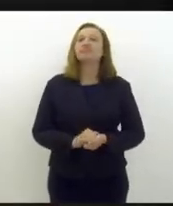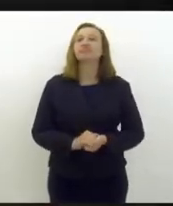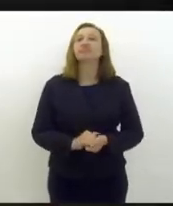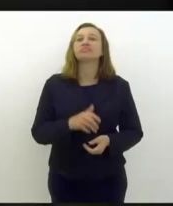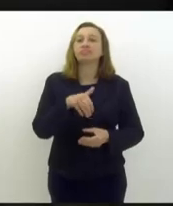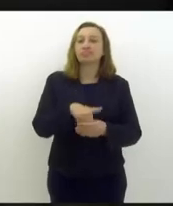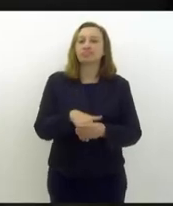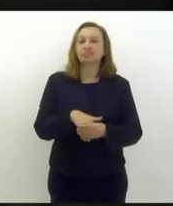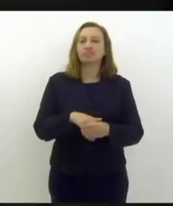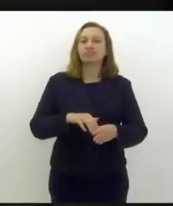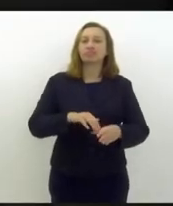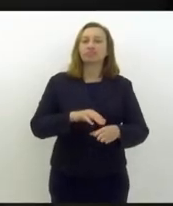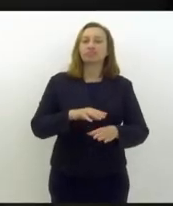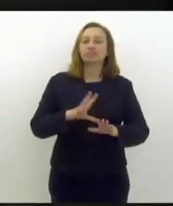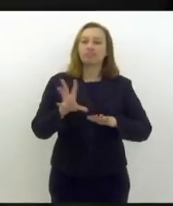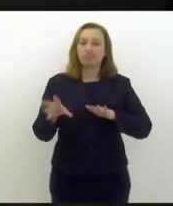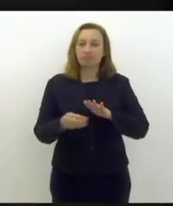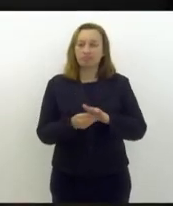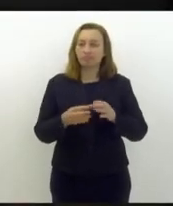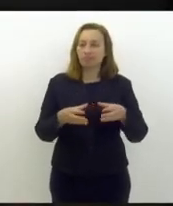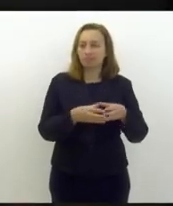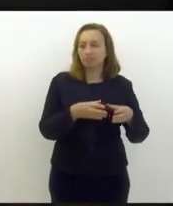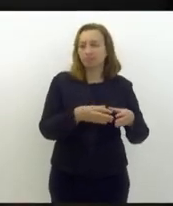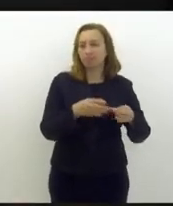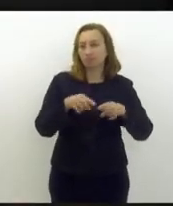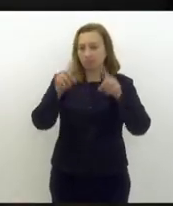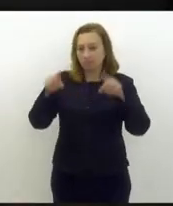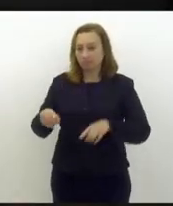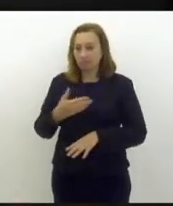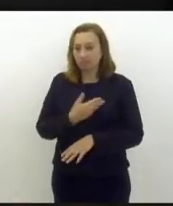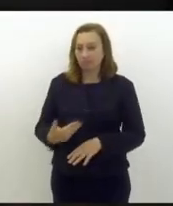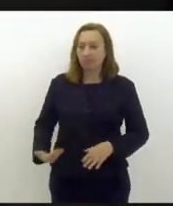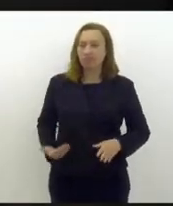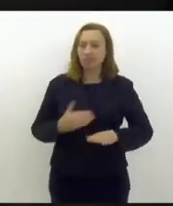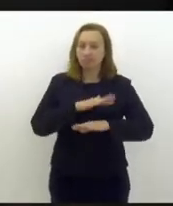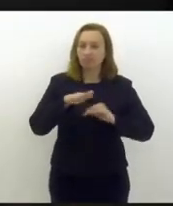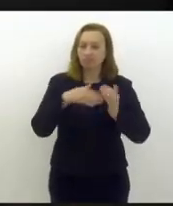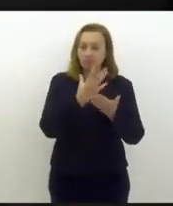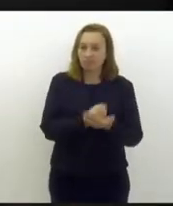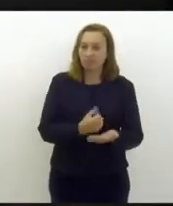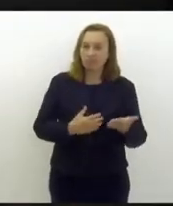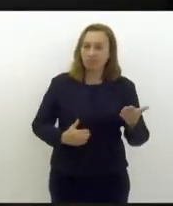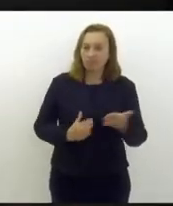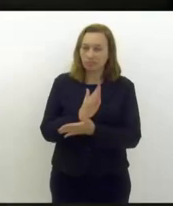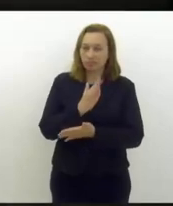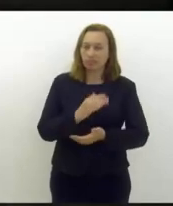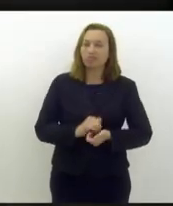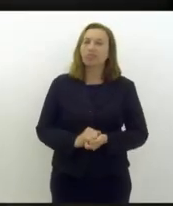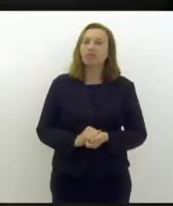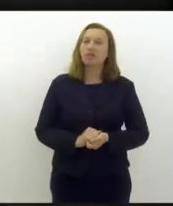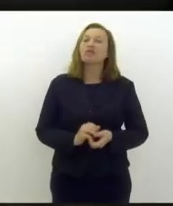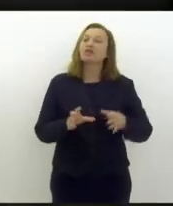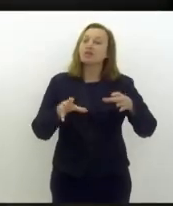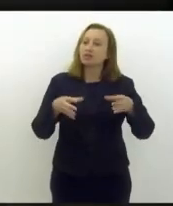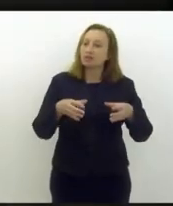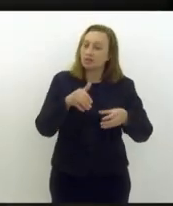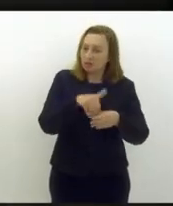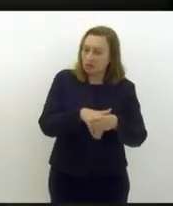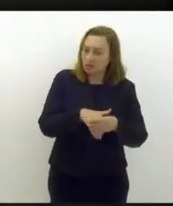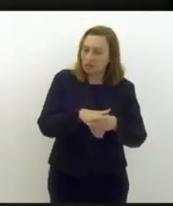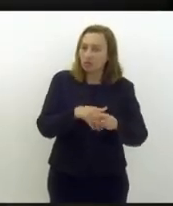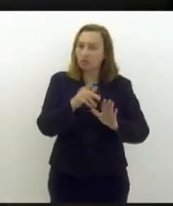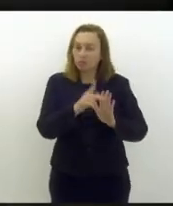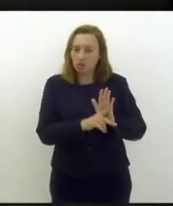em votações e emendas da comissão de servidores públicos senhores que a própria Manias Como estão aprovado em votação